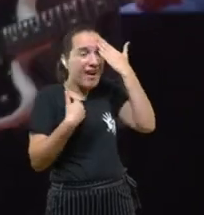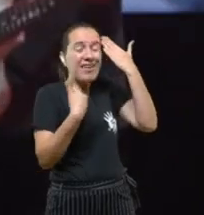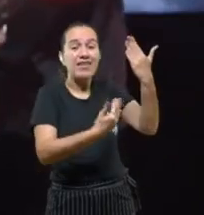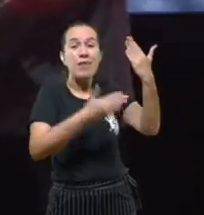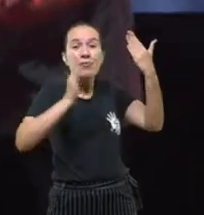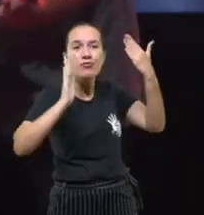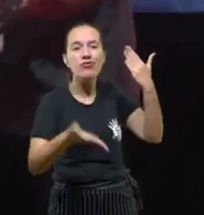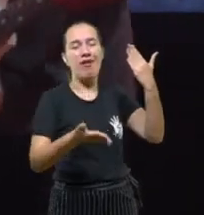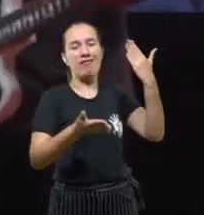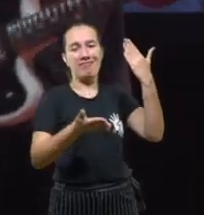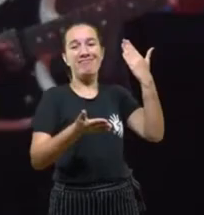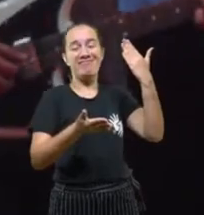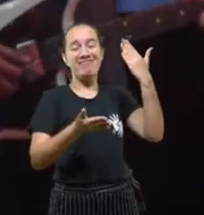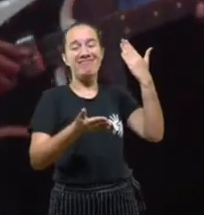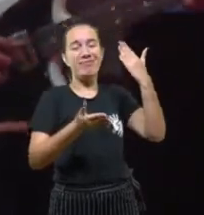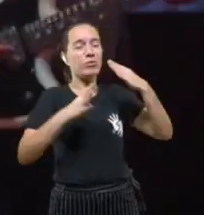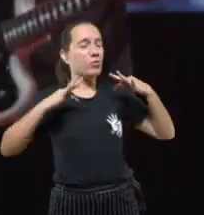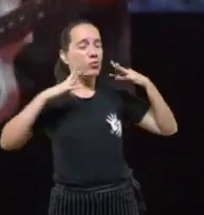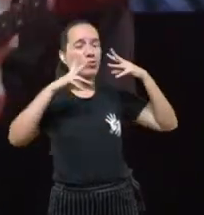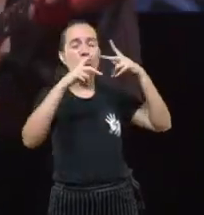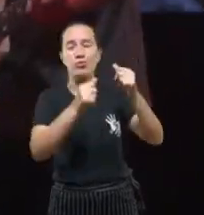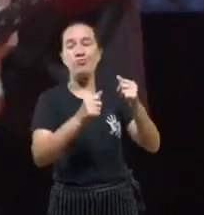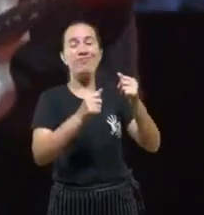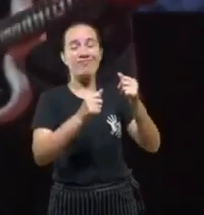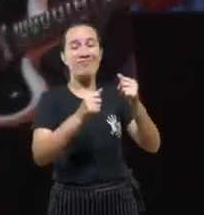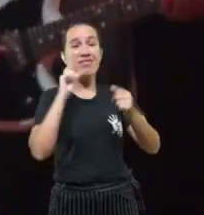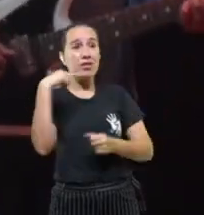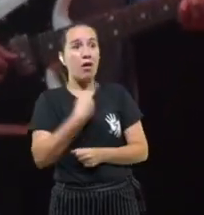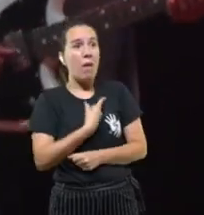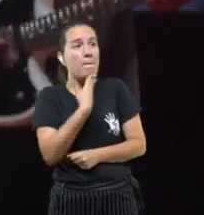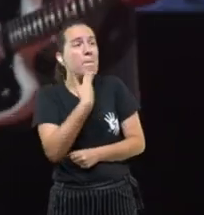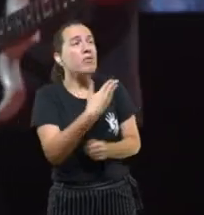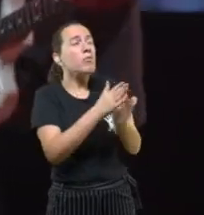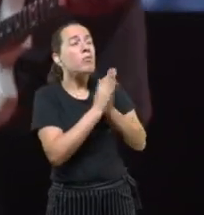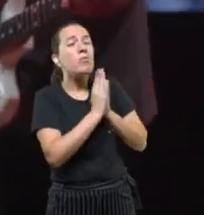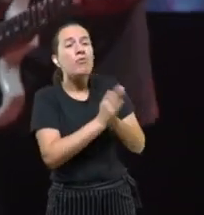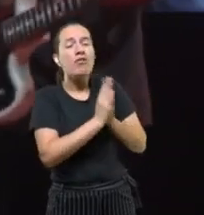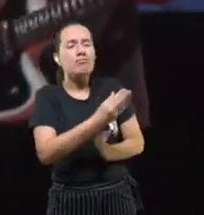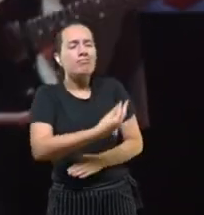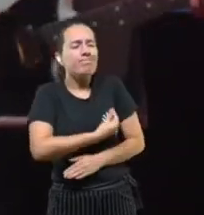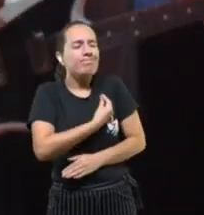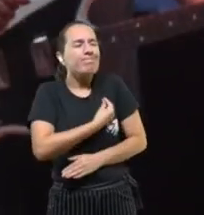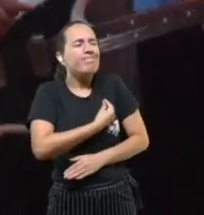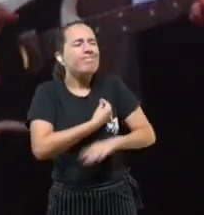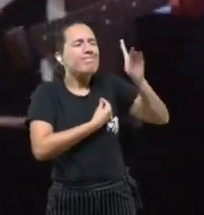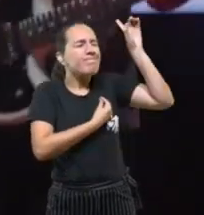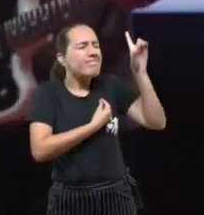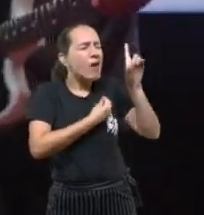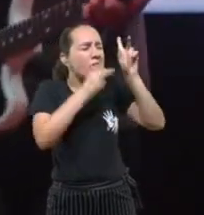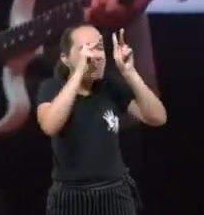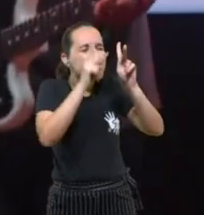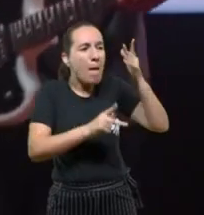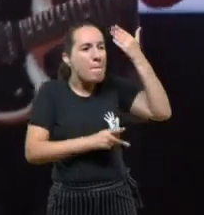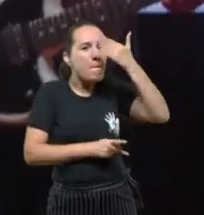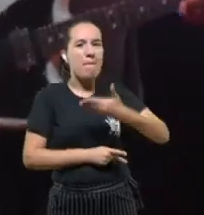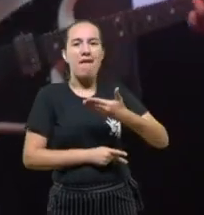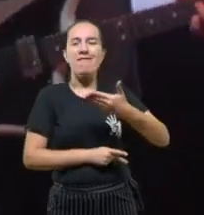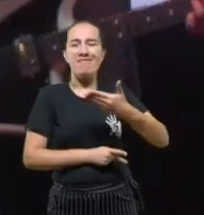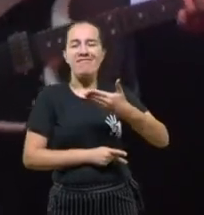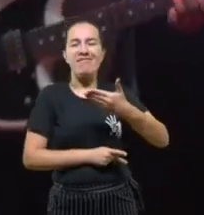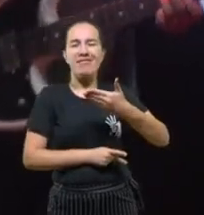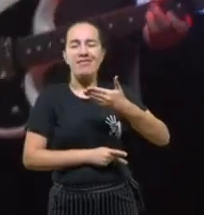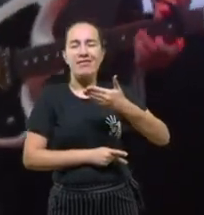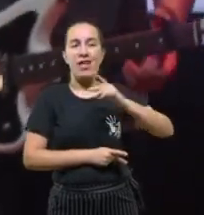isso. Nós pedimos a sua presença em nosso meio, em nome de Jesus.